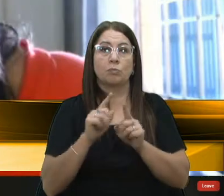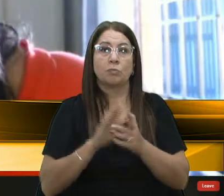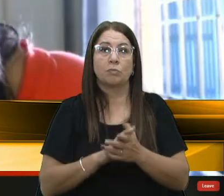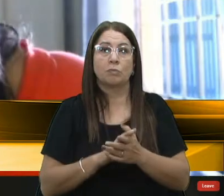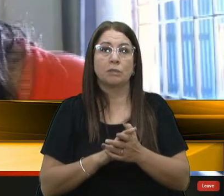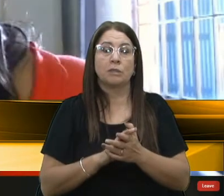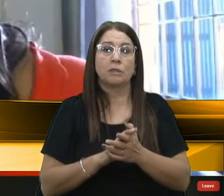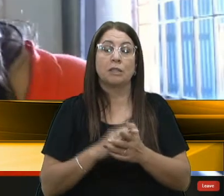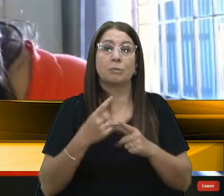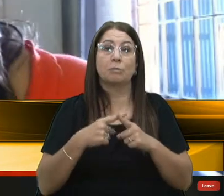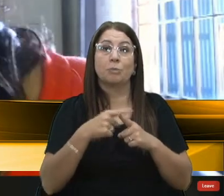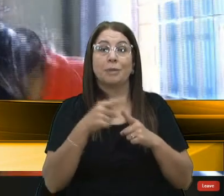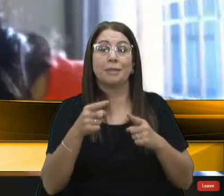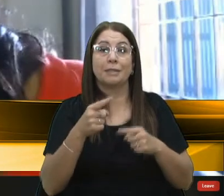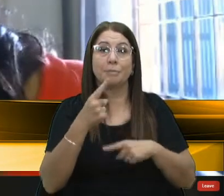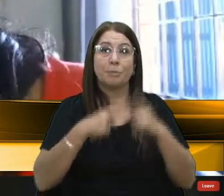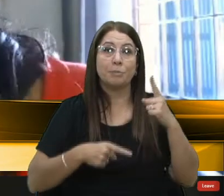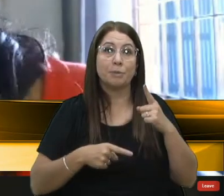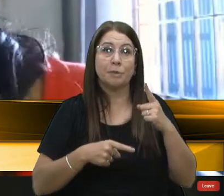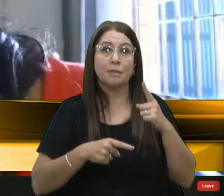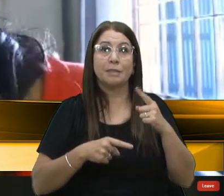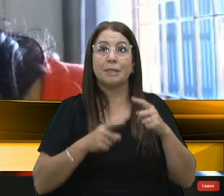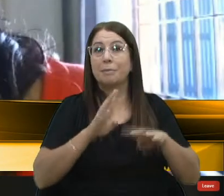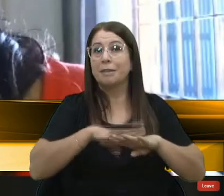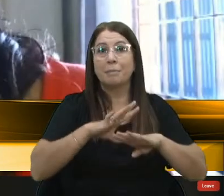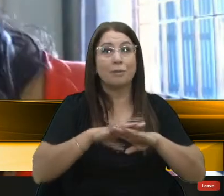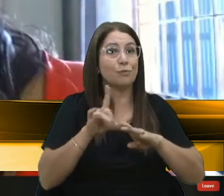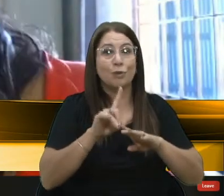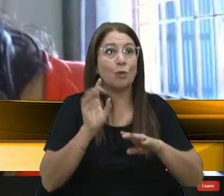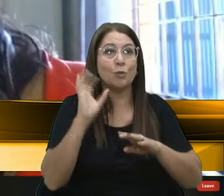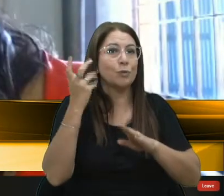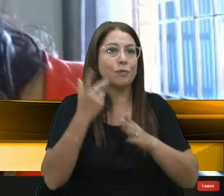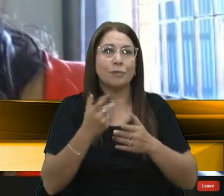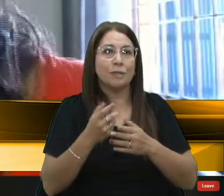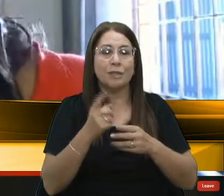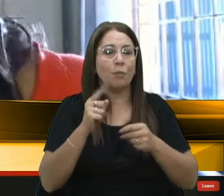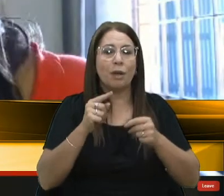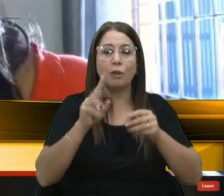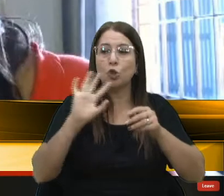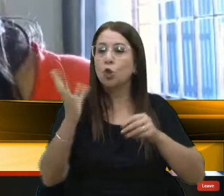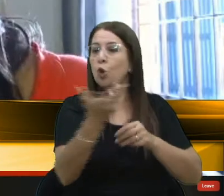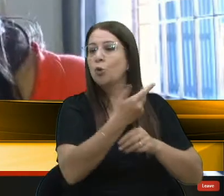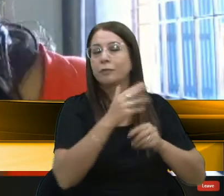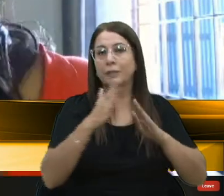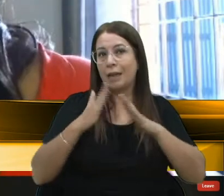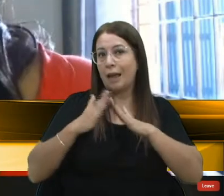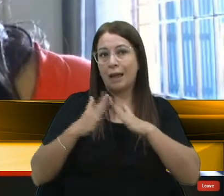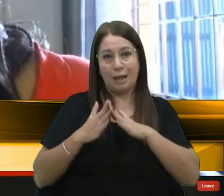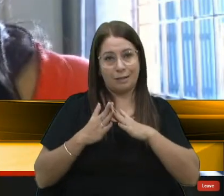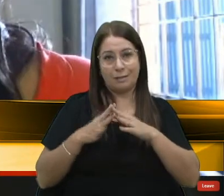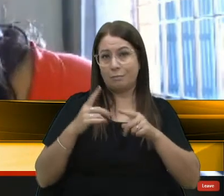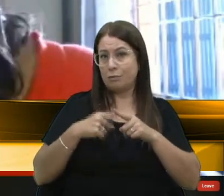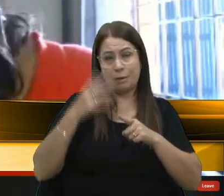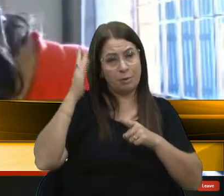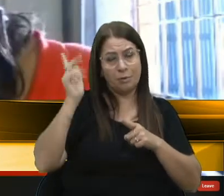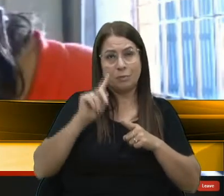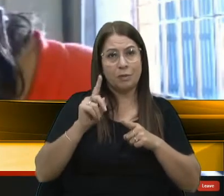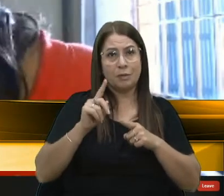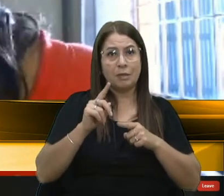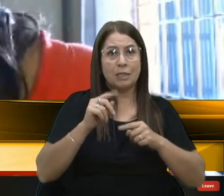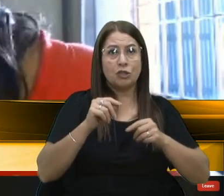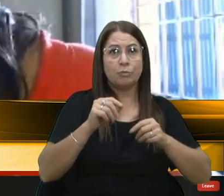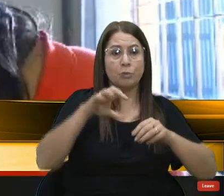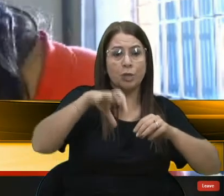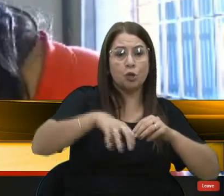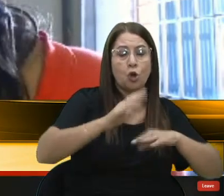essas medidas restritivas, e também tem uma matemática que não resolve, né? Não é lockdown, né, vereador Marcondes? Sabe que não é, porque, bom, o setor de obras está